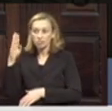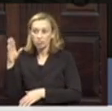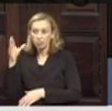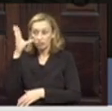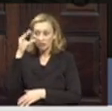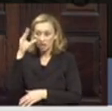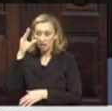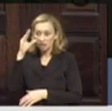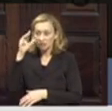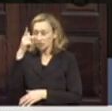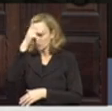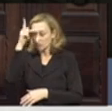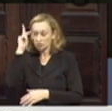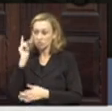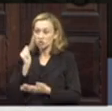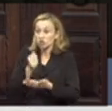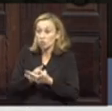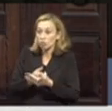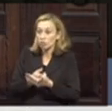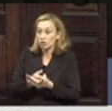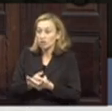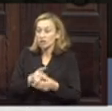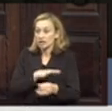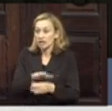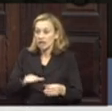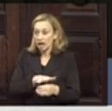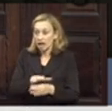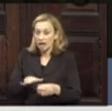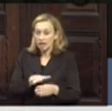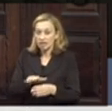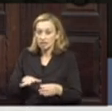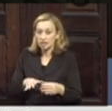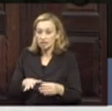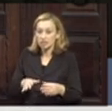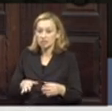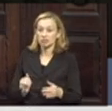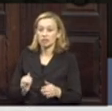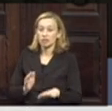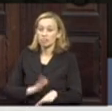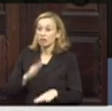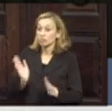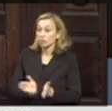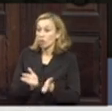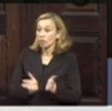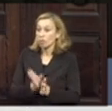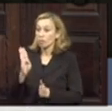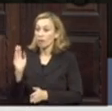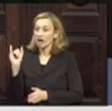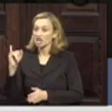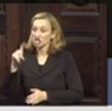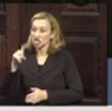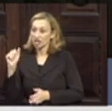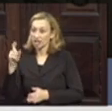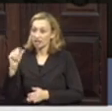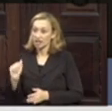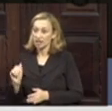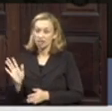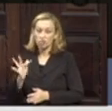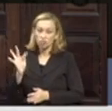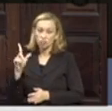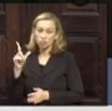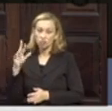consumidor não possa ver a marca é diferenciada e às vezes também a própria aparência do produto.